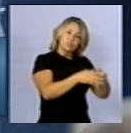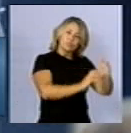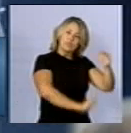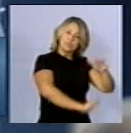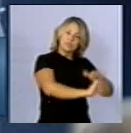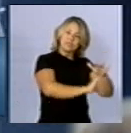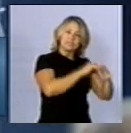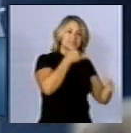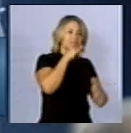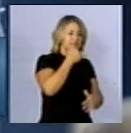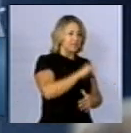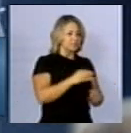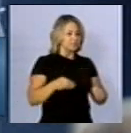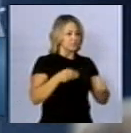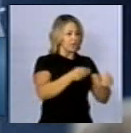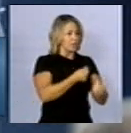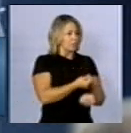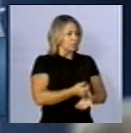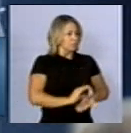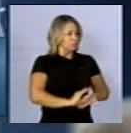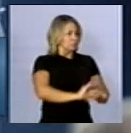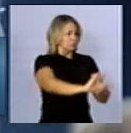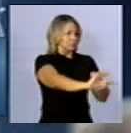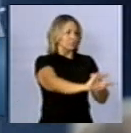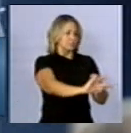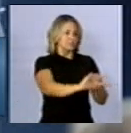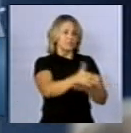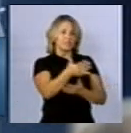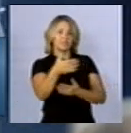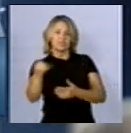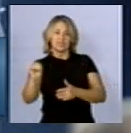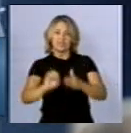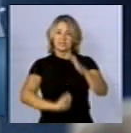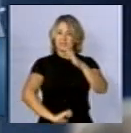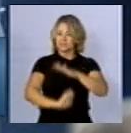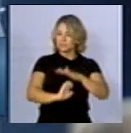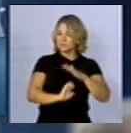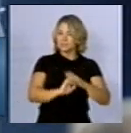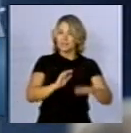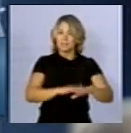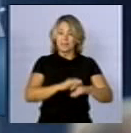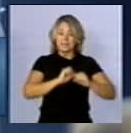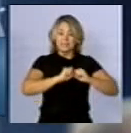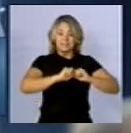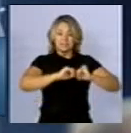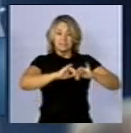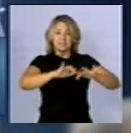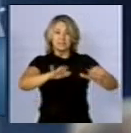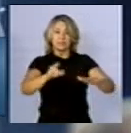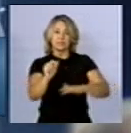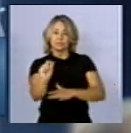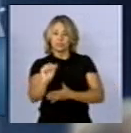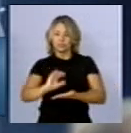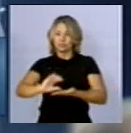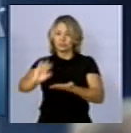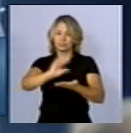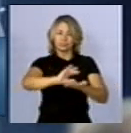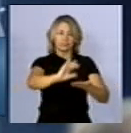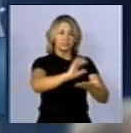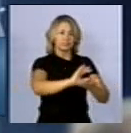gigantesco para as empresas no Brasil das 10 empresas que mais distribuíram dividendos nos últimos anos